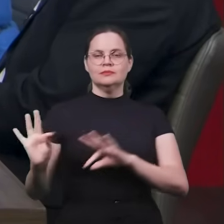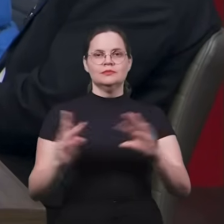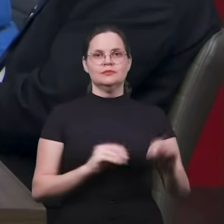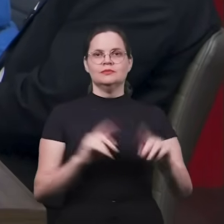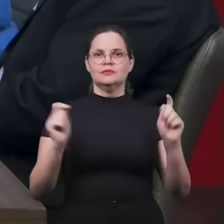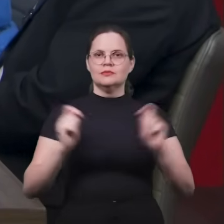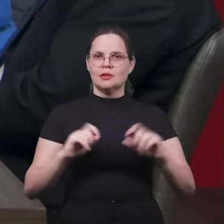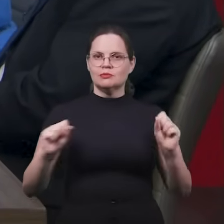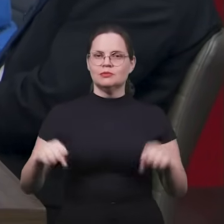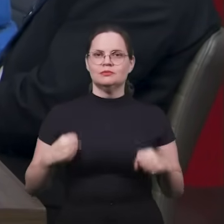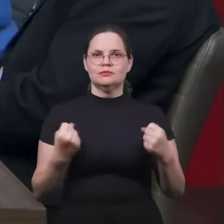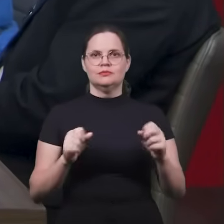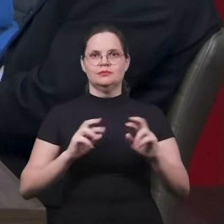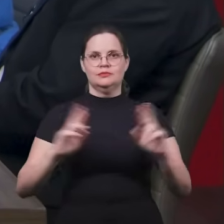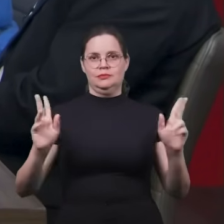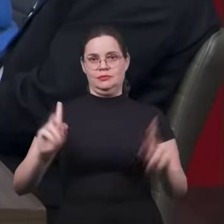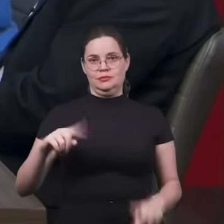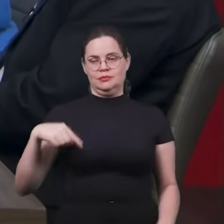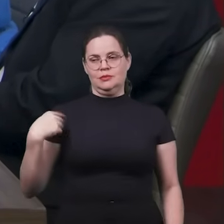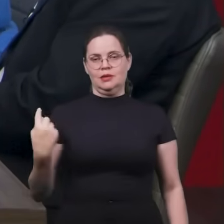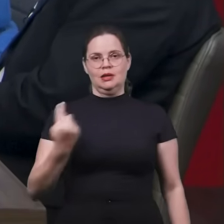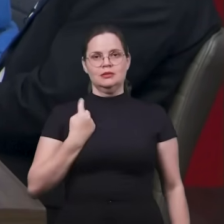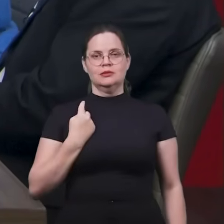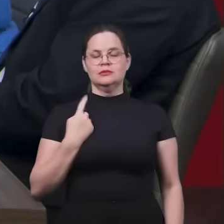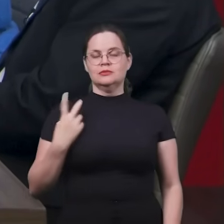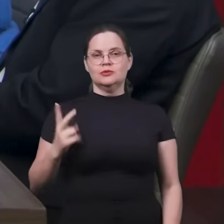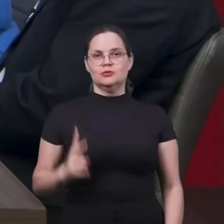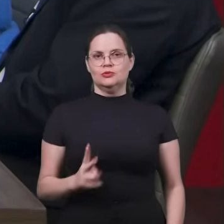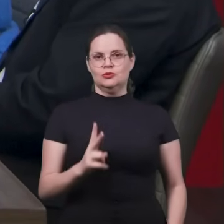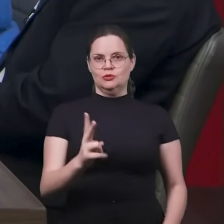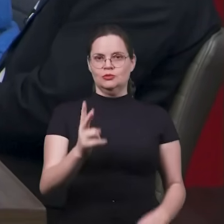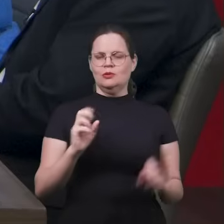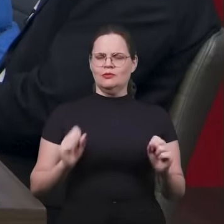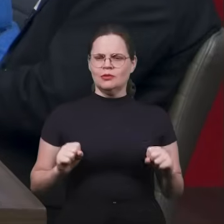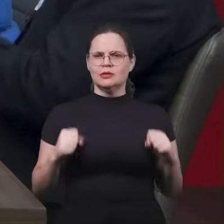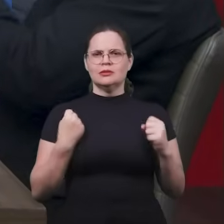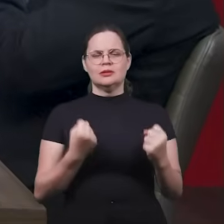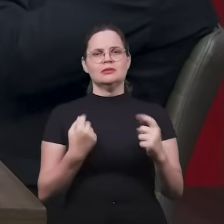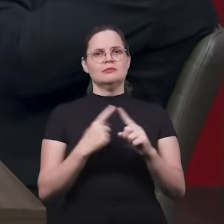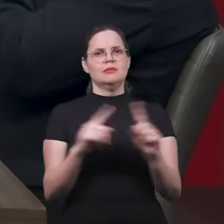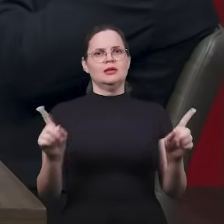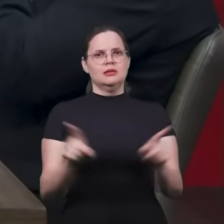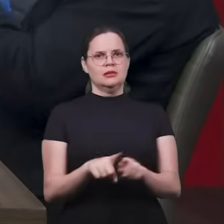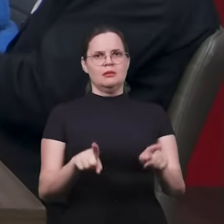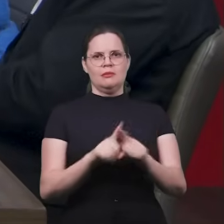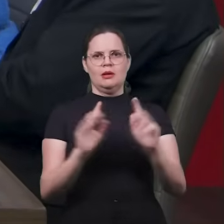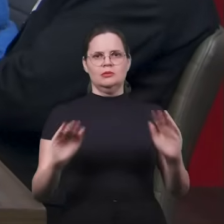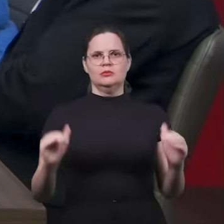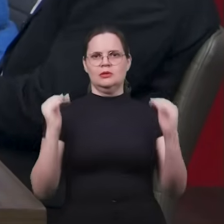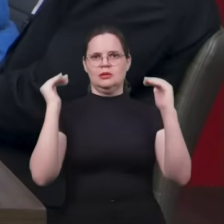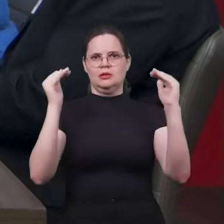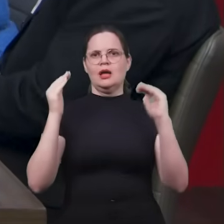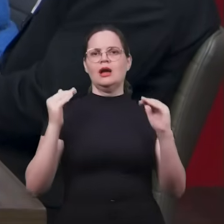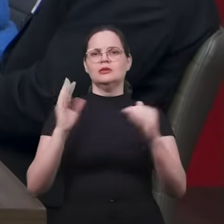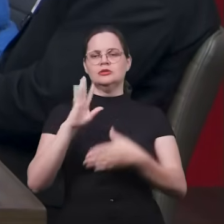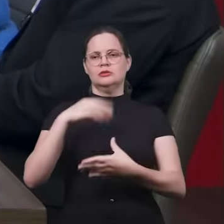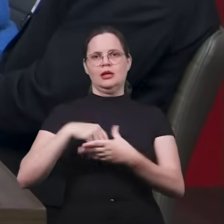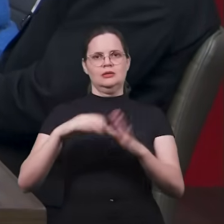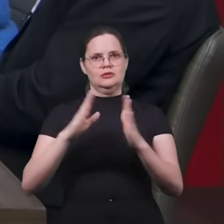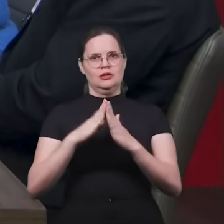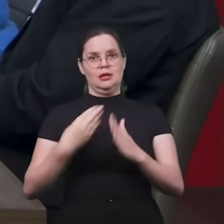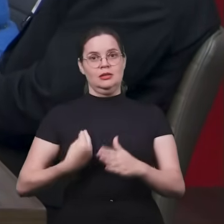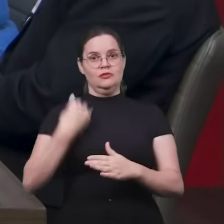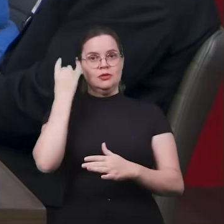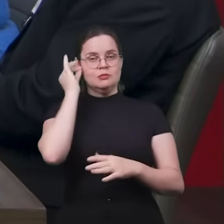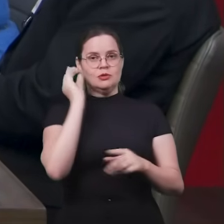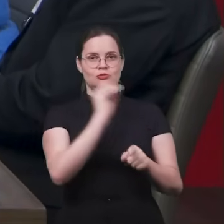força diferenciada para nos manter não só fortalecidos, mas manter a autoridade espiritual que nós precisamos.